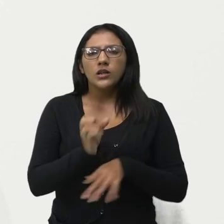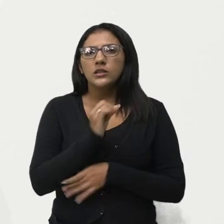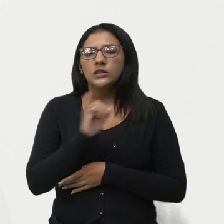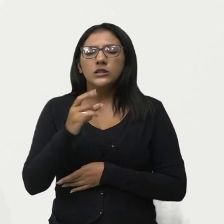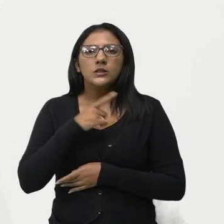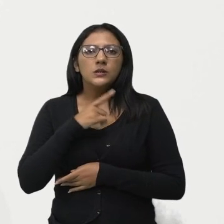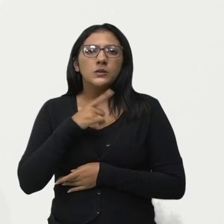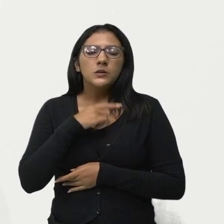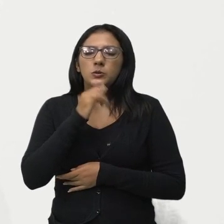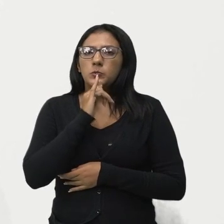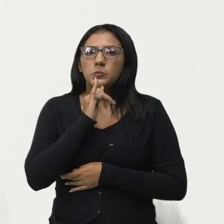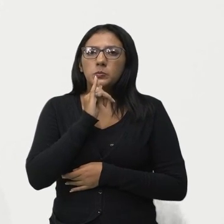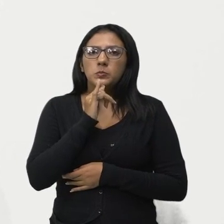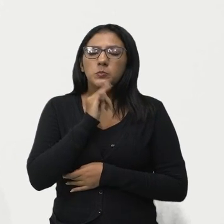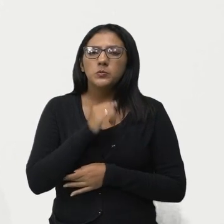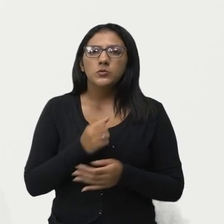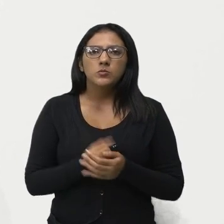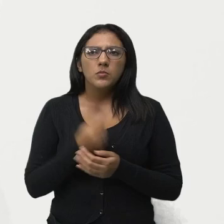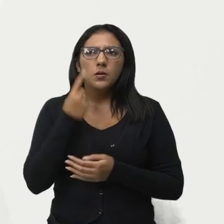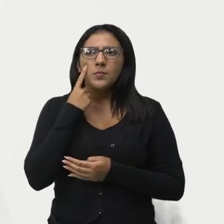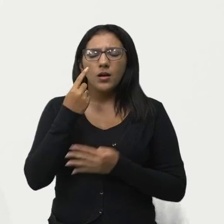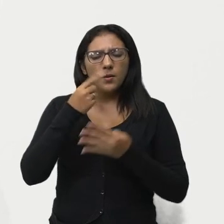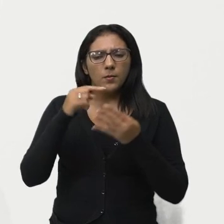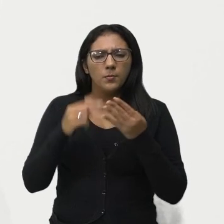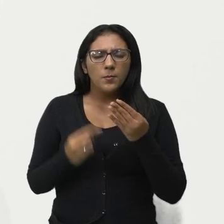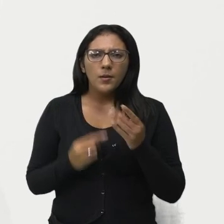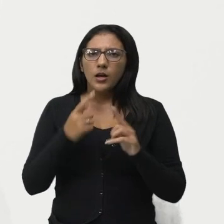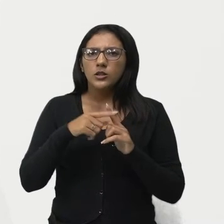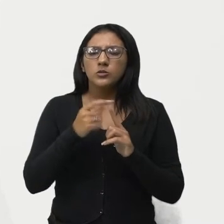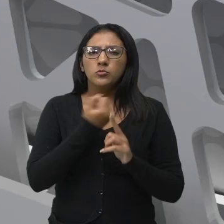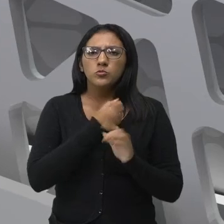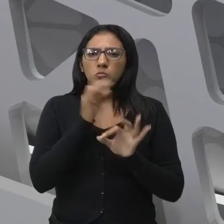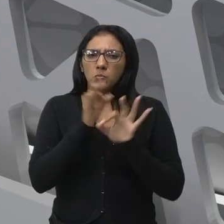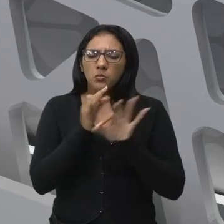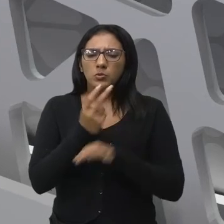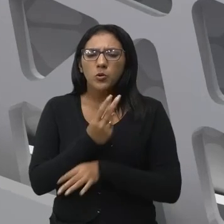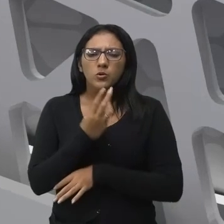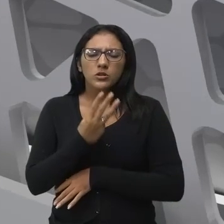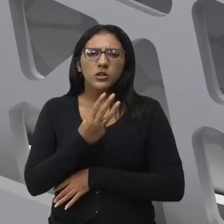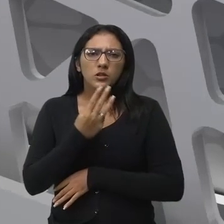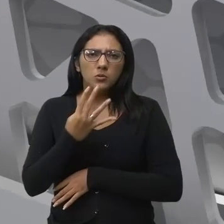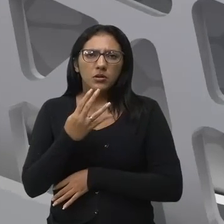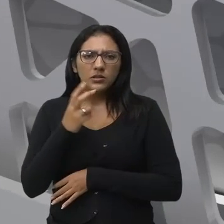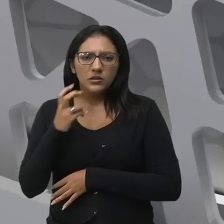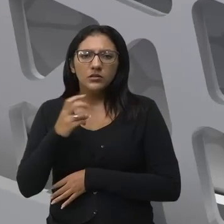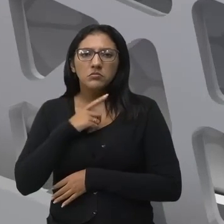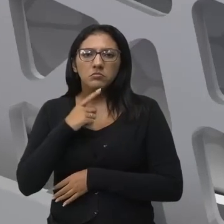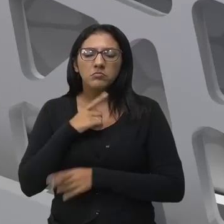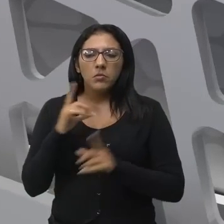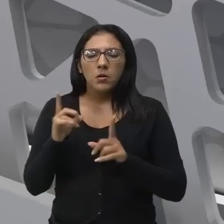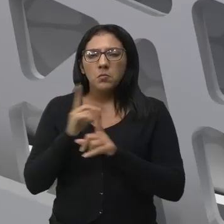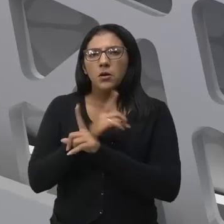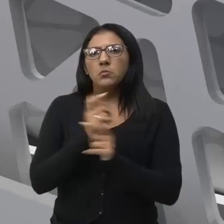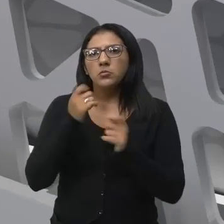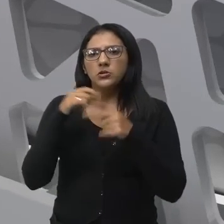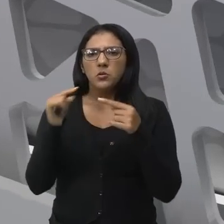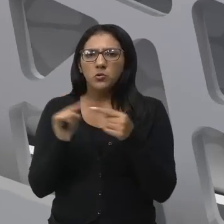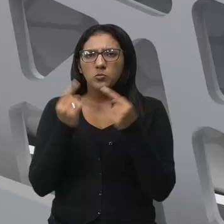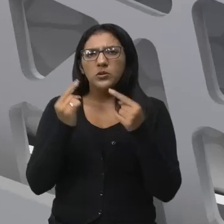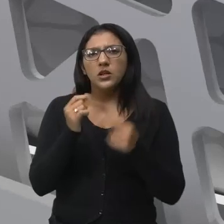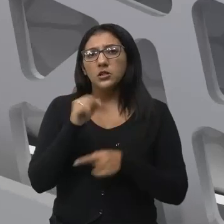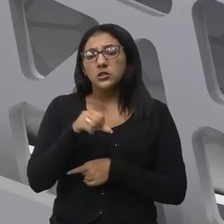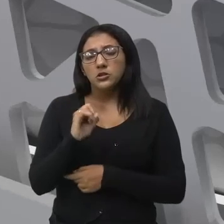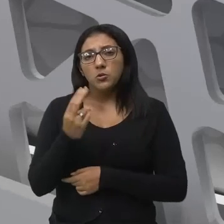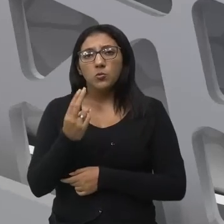aí, dentre esses números e nessa ordem, né? Se eles são aí inversamente proporcionais, tá